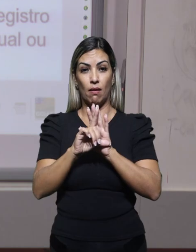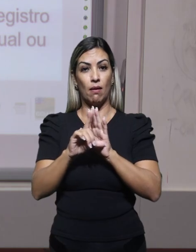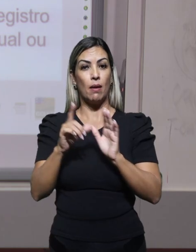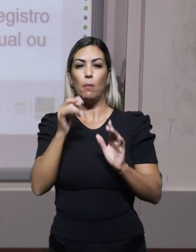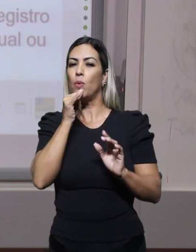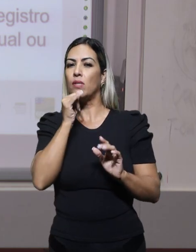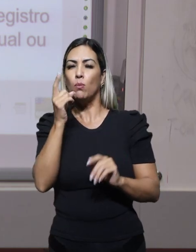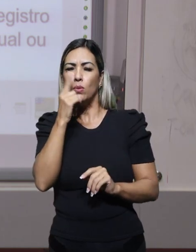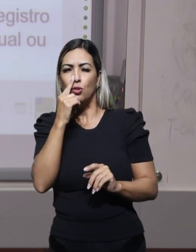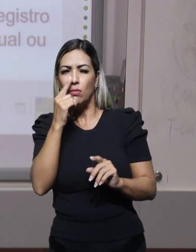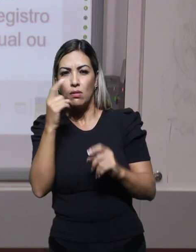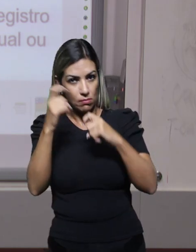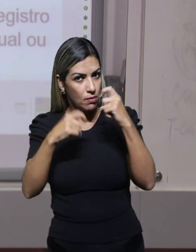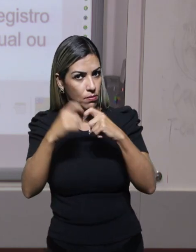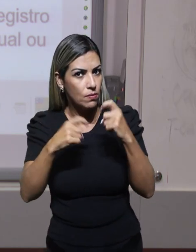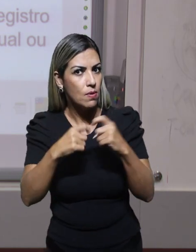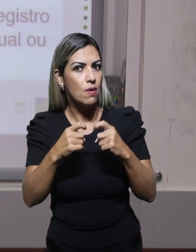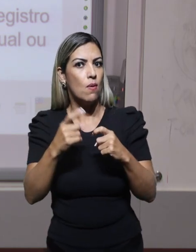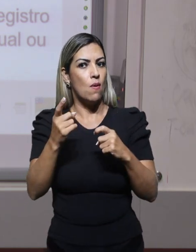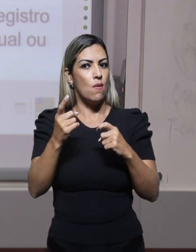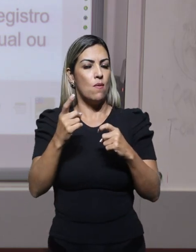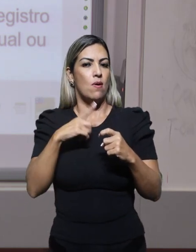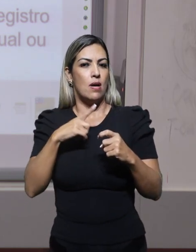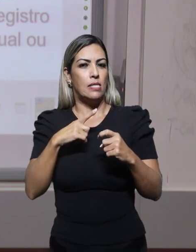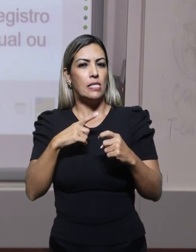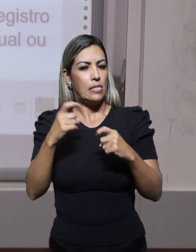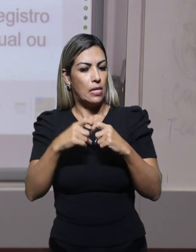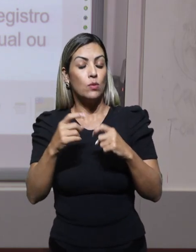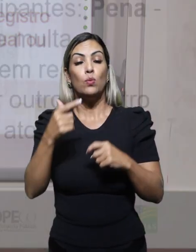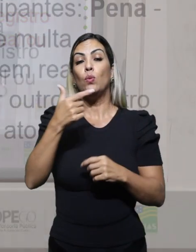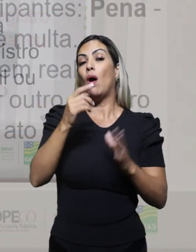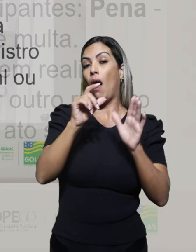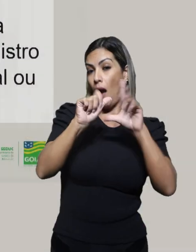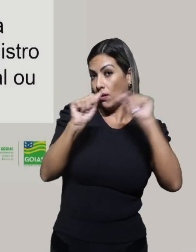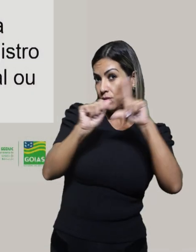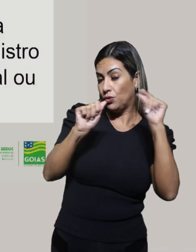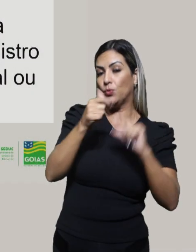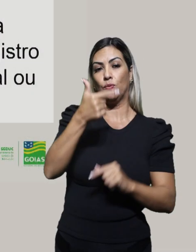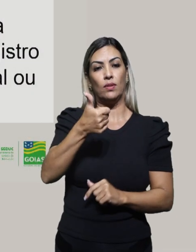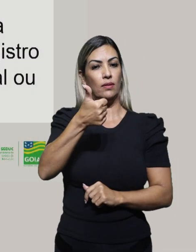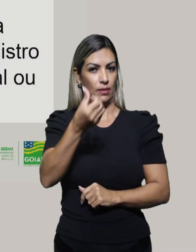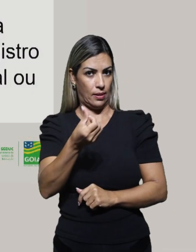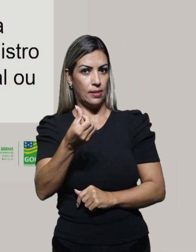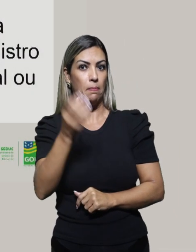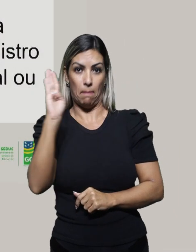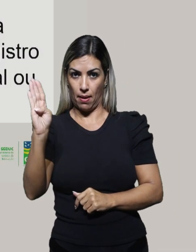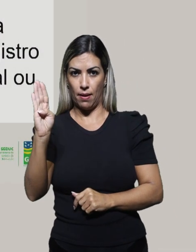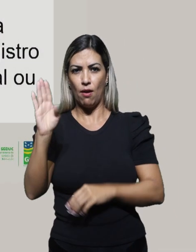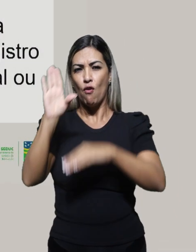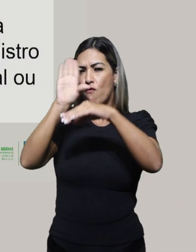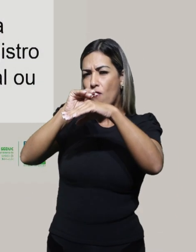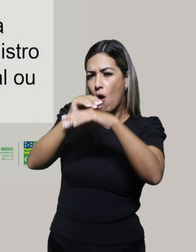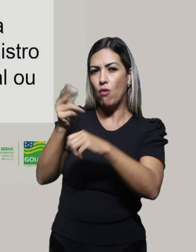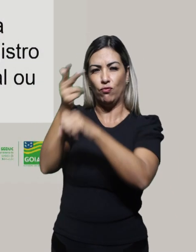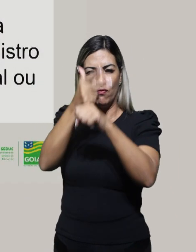autorizado da intimidade sexual, está aqui no artigo 216b. Fazer a produção, tirar uma